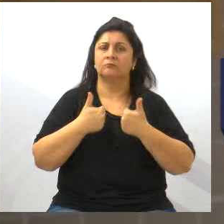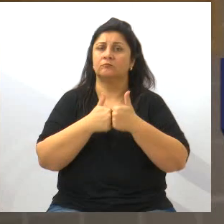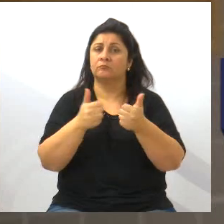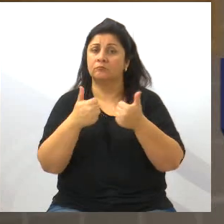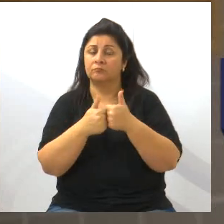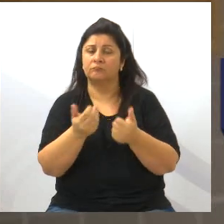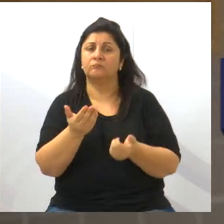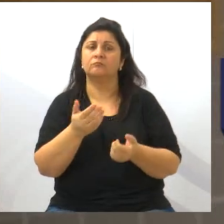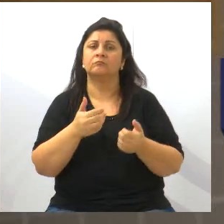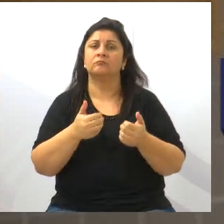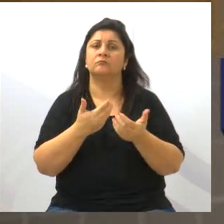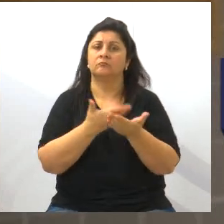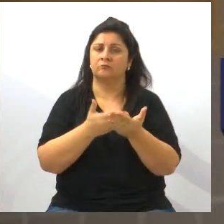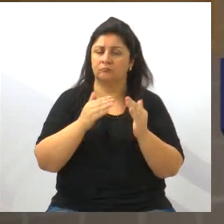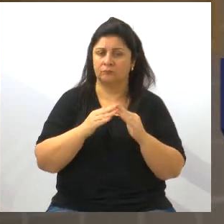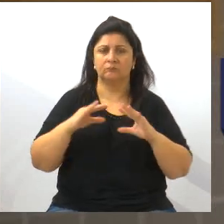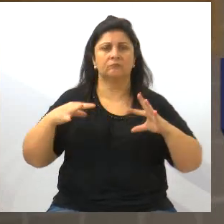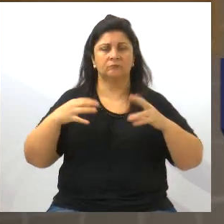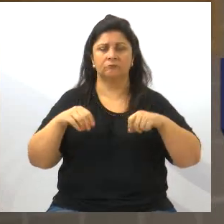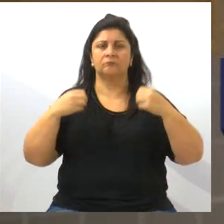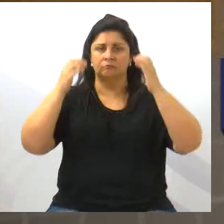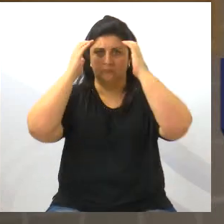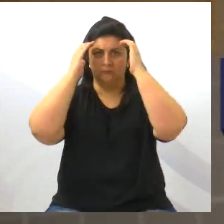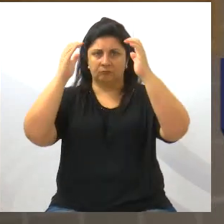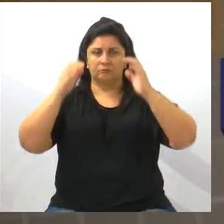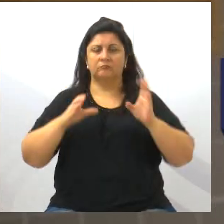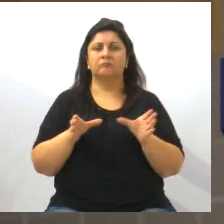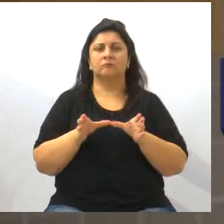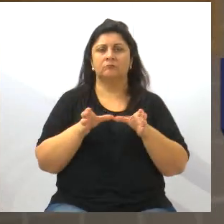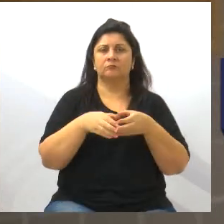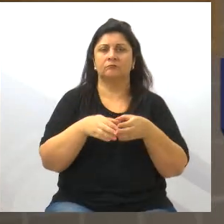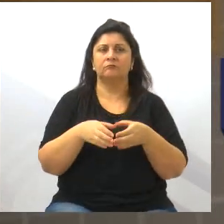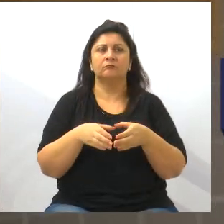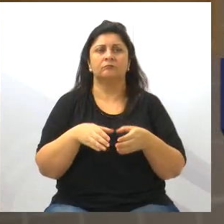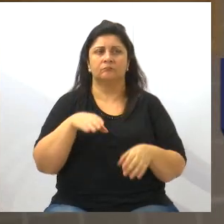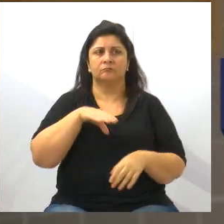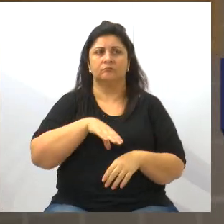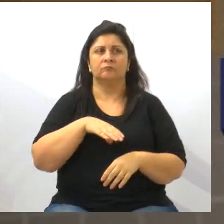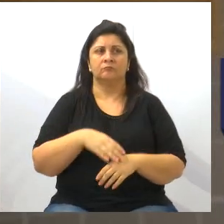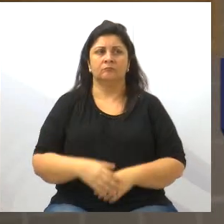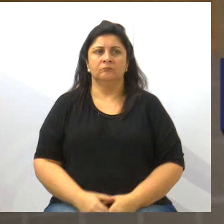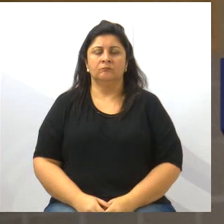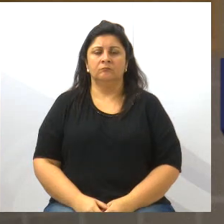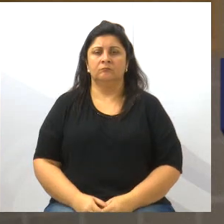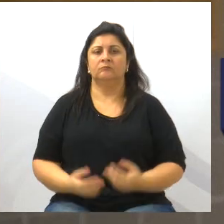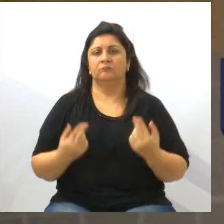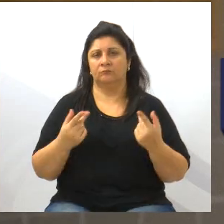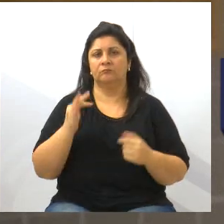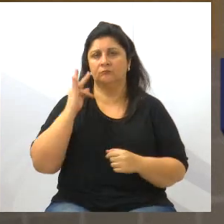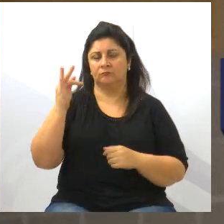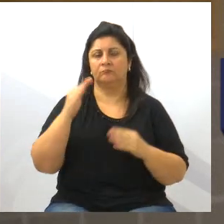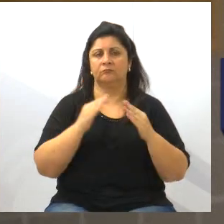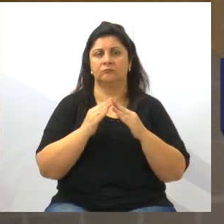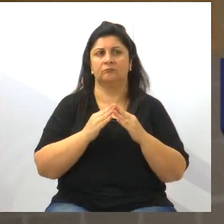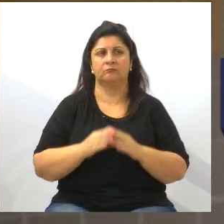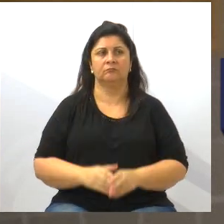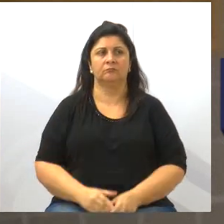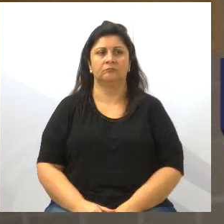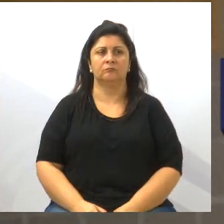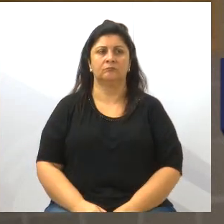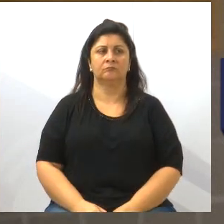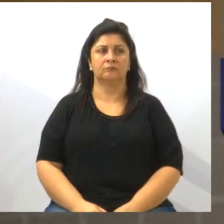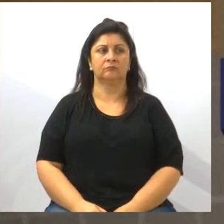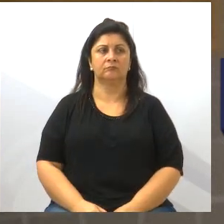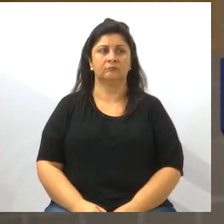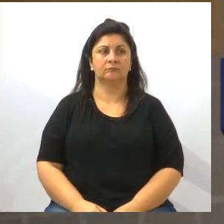educação tem que se submeter ao Conselho Municipal, que é o mesmo caso aí que futuramente, né, para vocês. Acontecerá